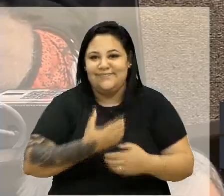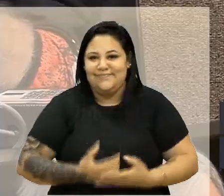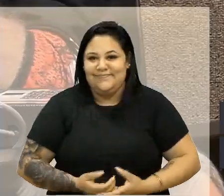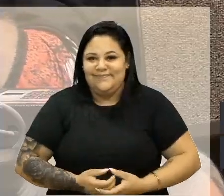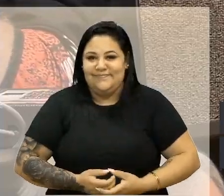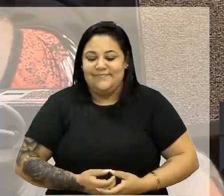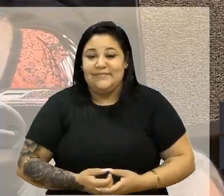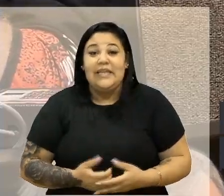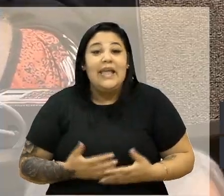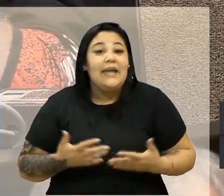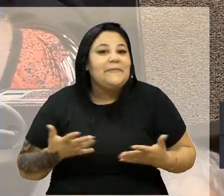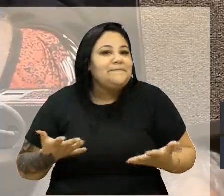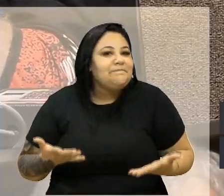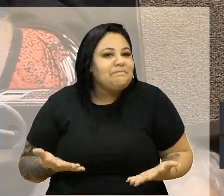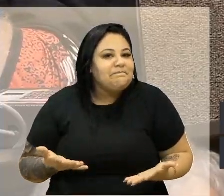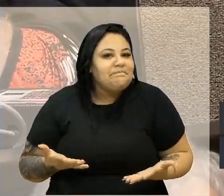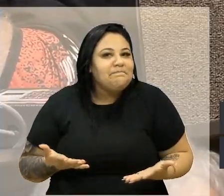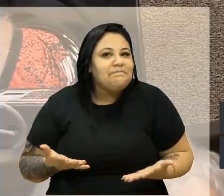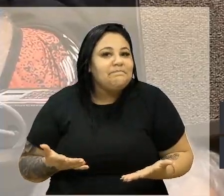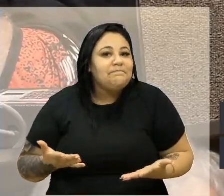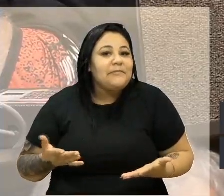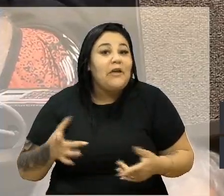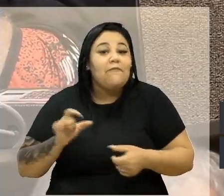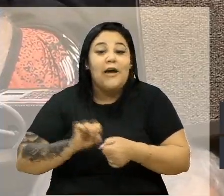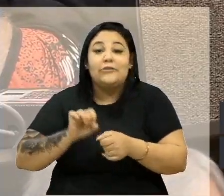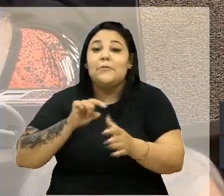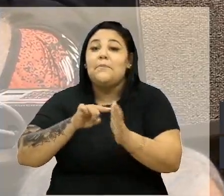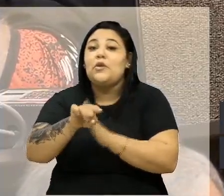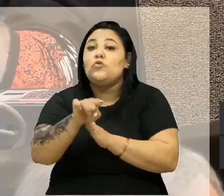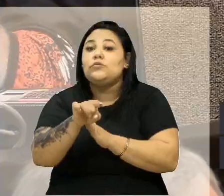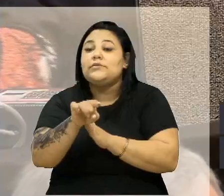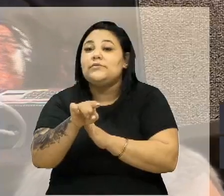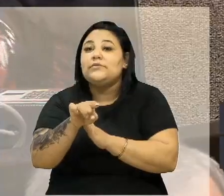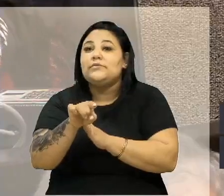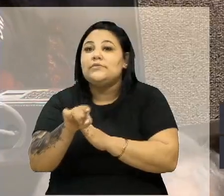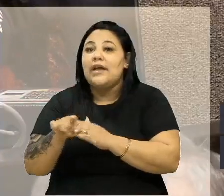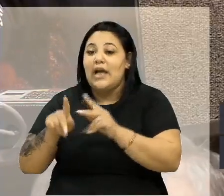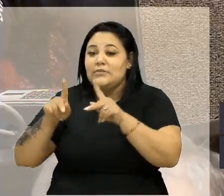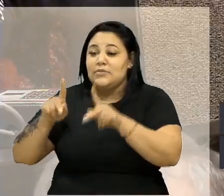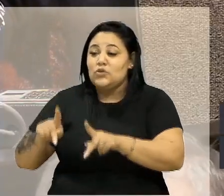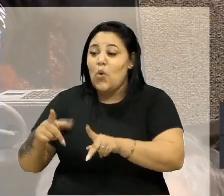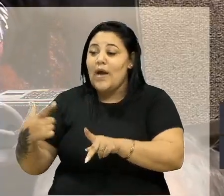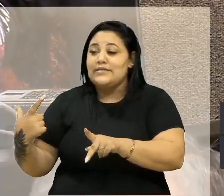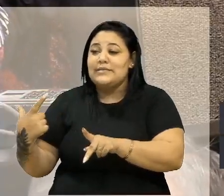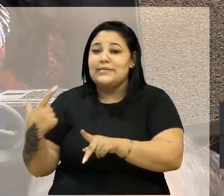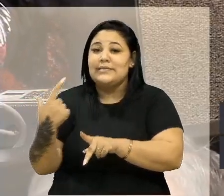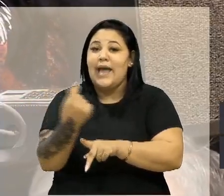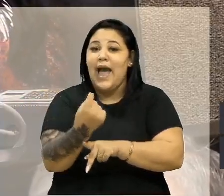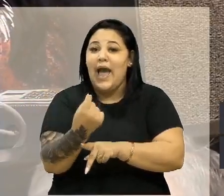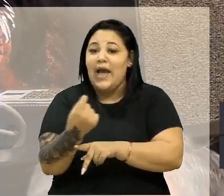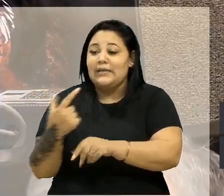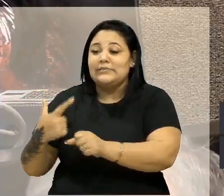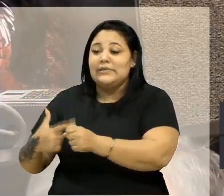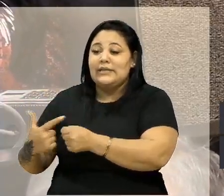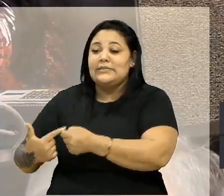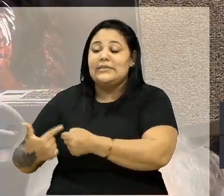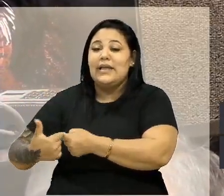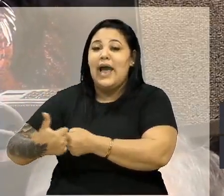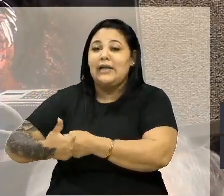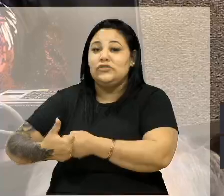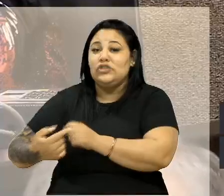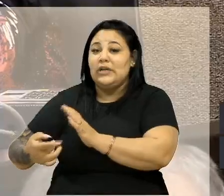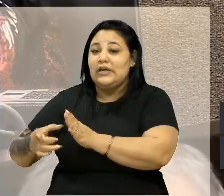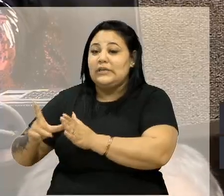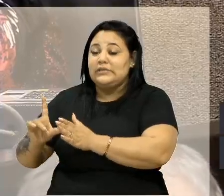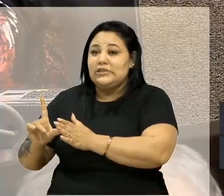E aí é que vem a pergunta. Elas, então, saindo das suas localidades, das suas antigas